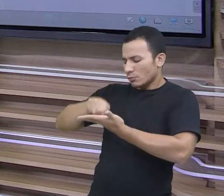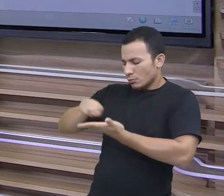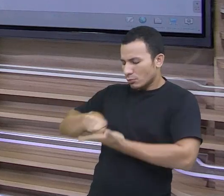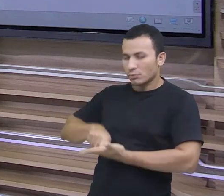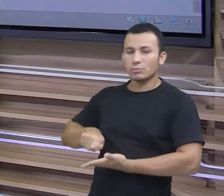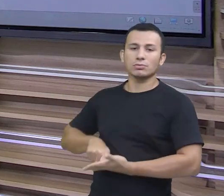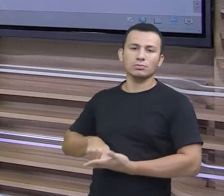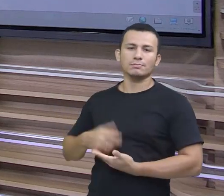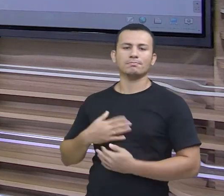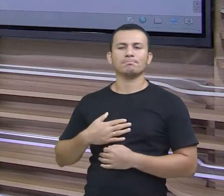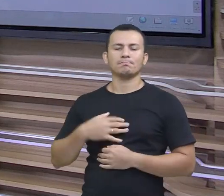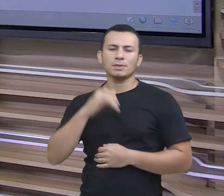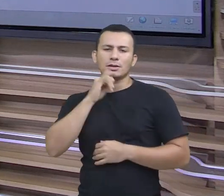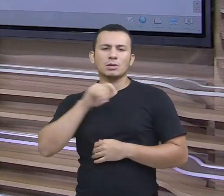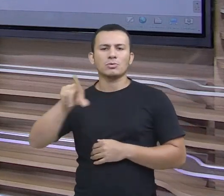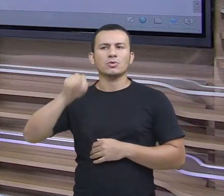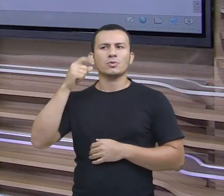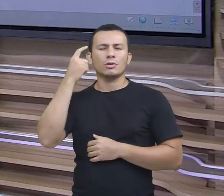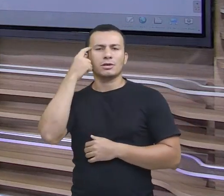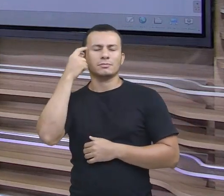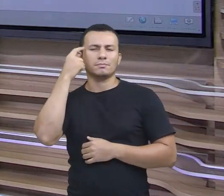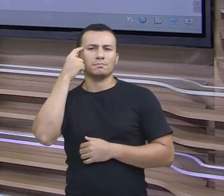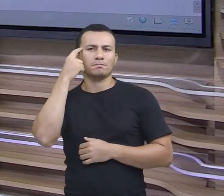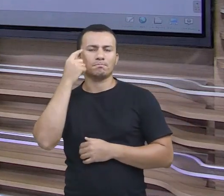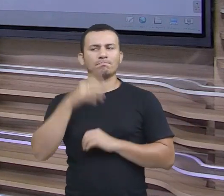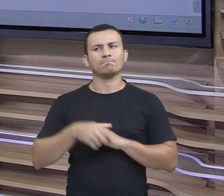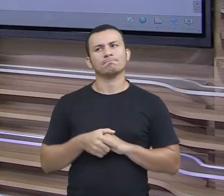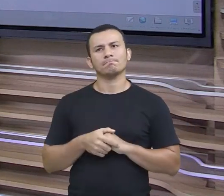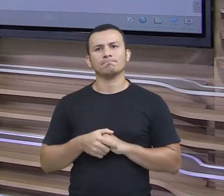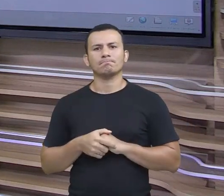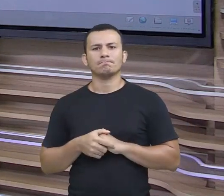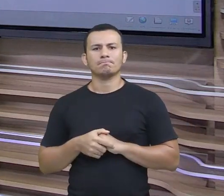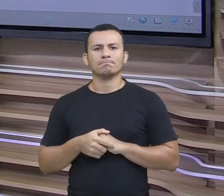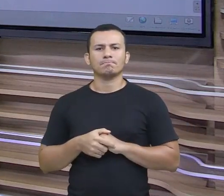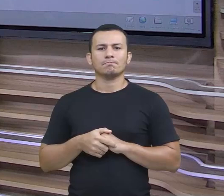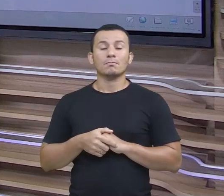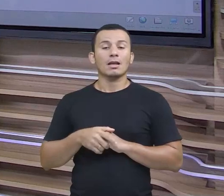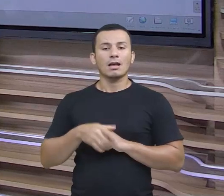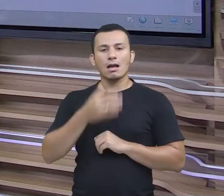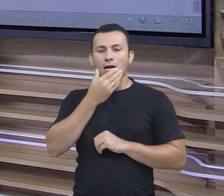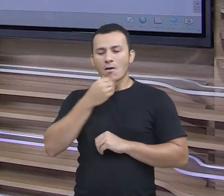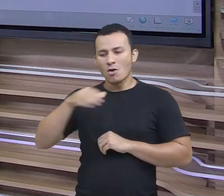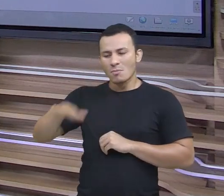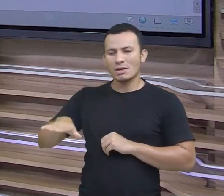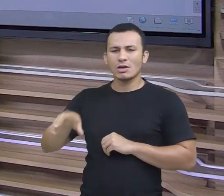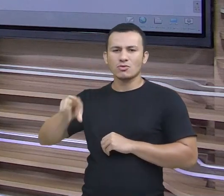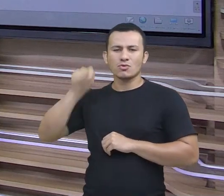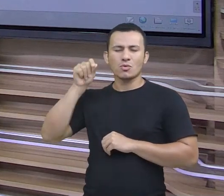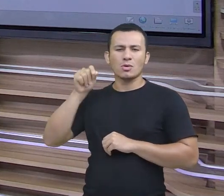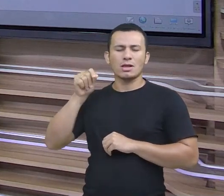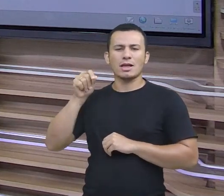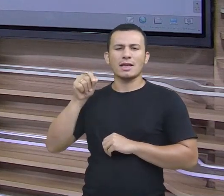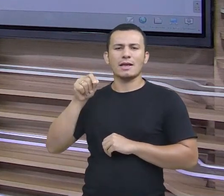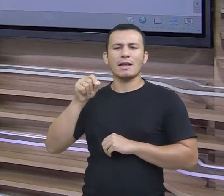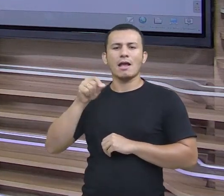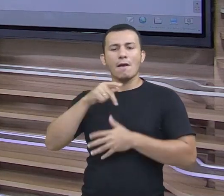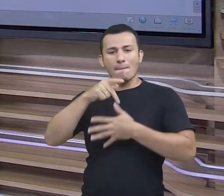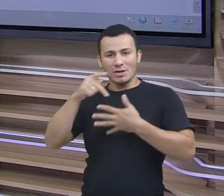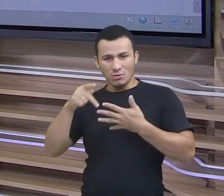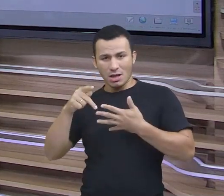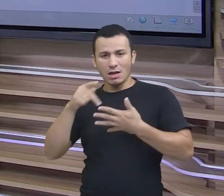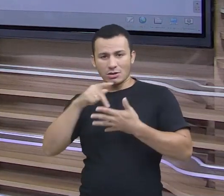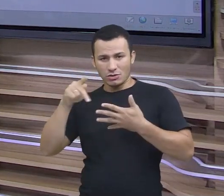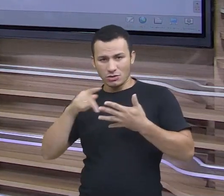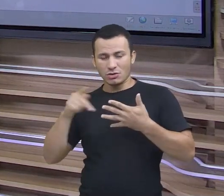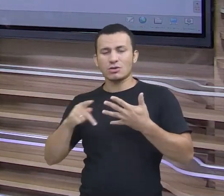aqui, deixa eu ver. Para os meninos, o Homem-Aranha. Vamos escrever a biografia? Escrever não.